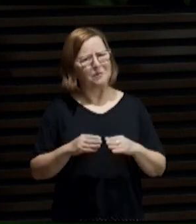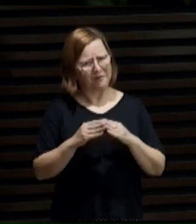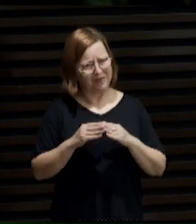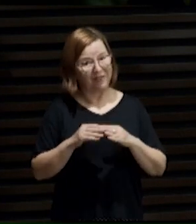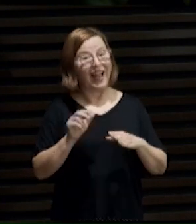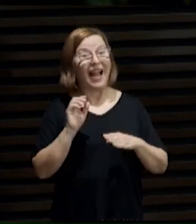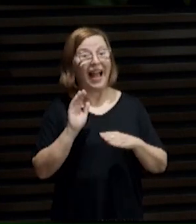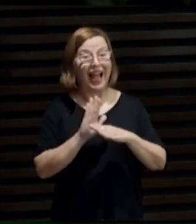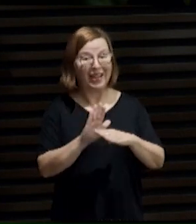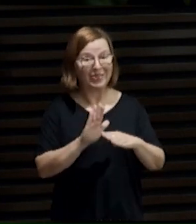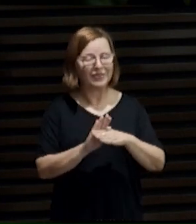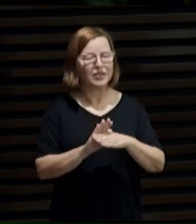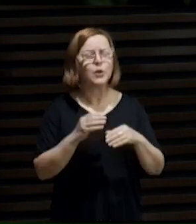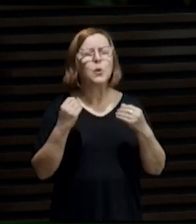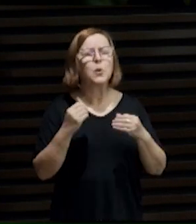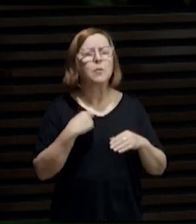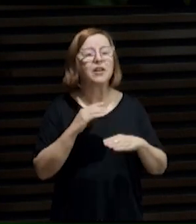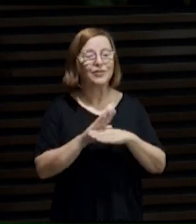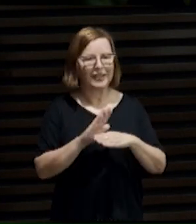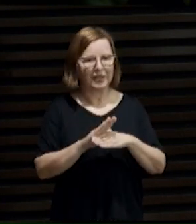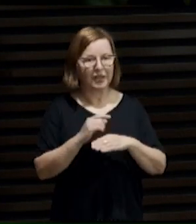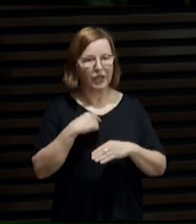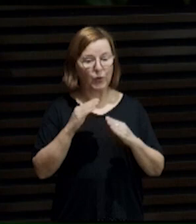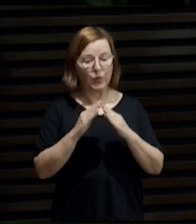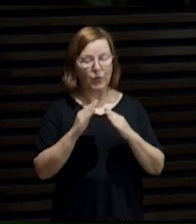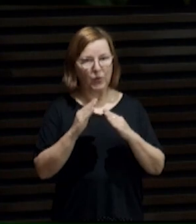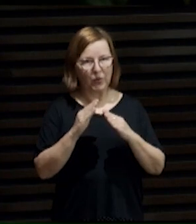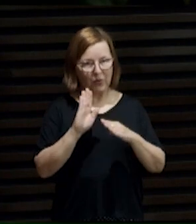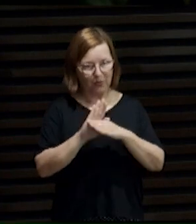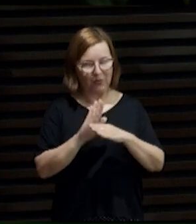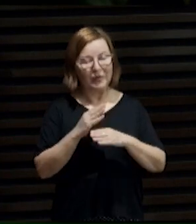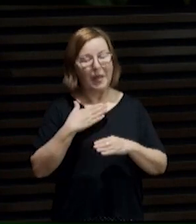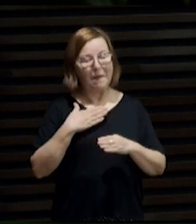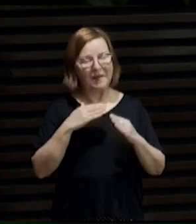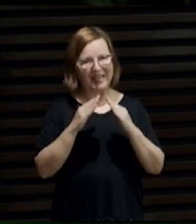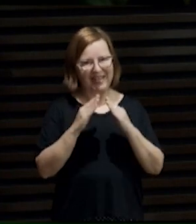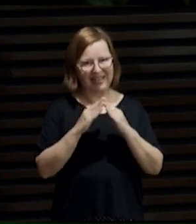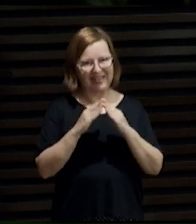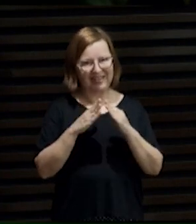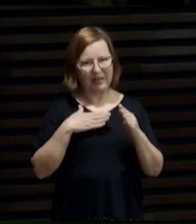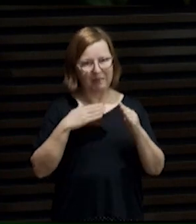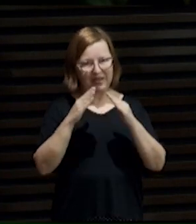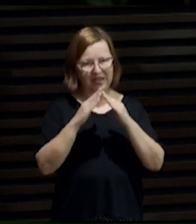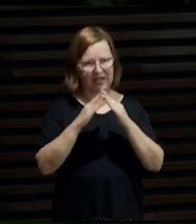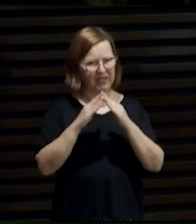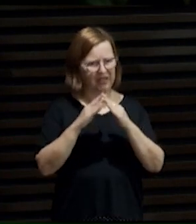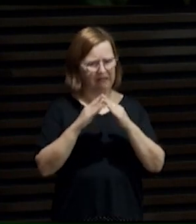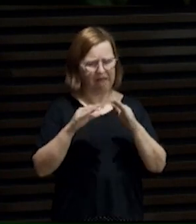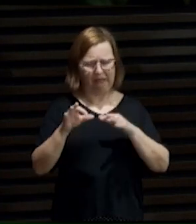ajudar? Eu vou cuidar da minha casa. Minha casa não será mais essa bagunça.